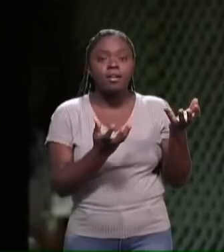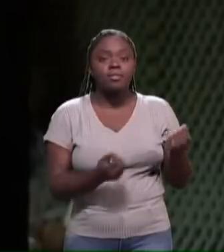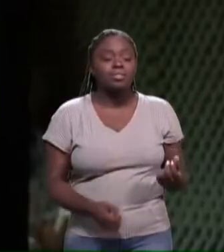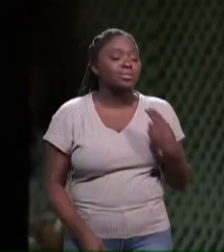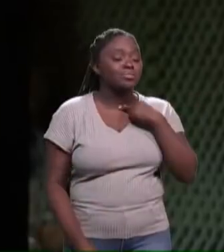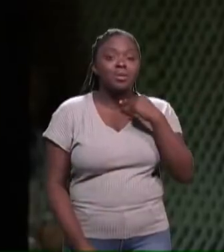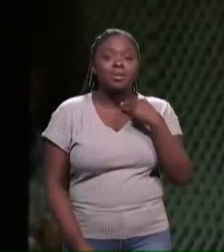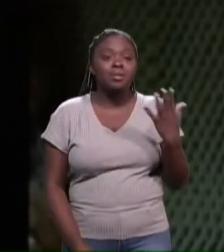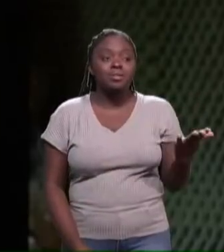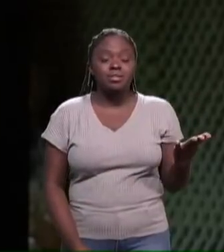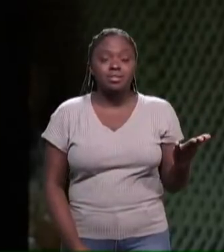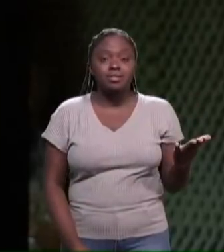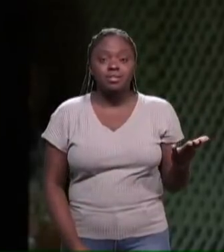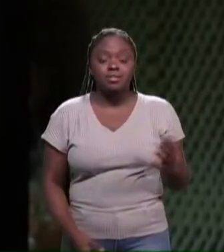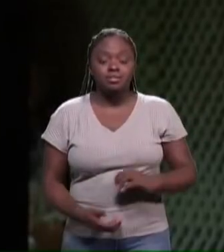Aqui não pode.